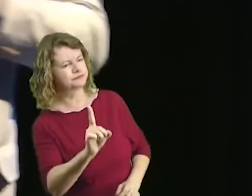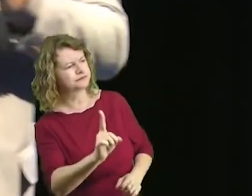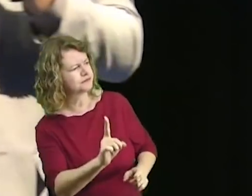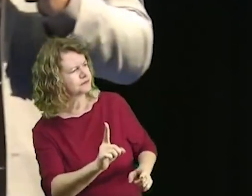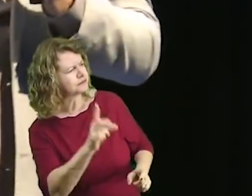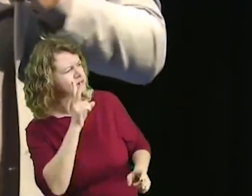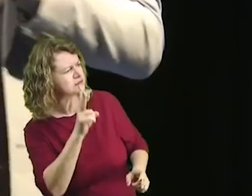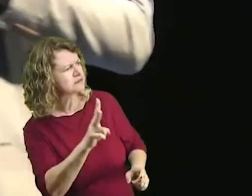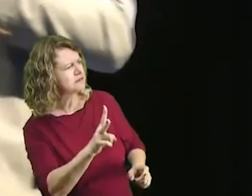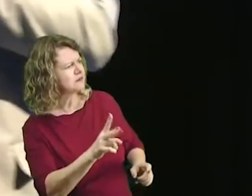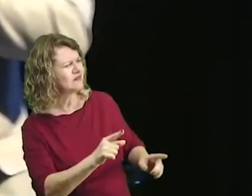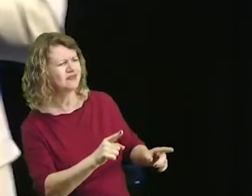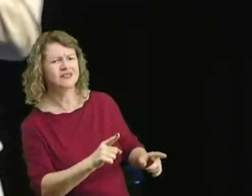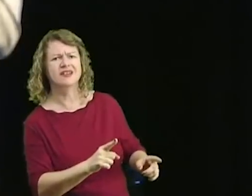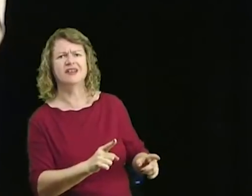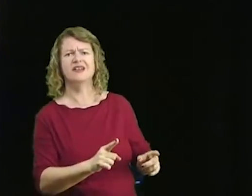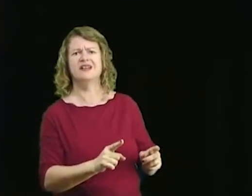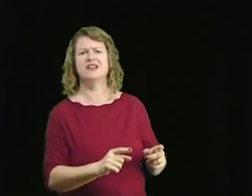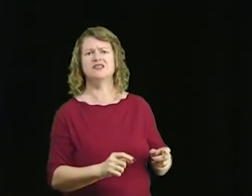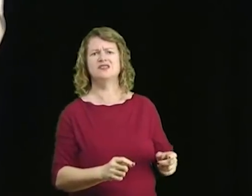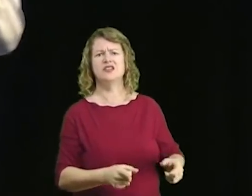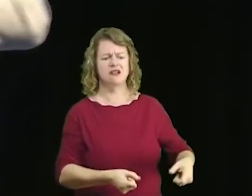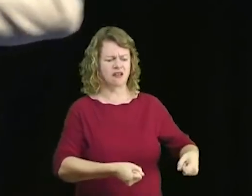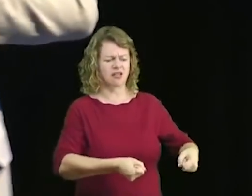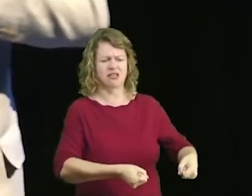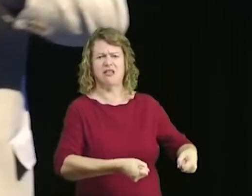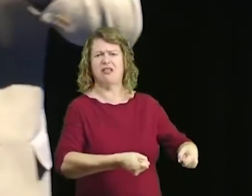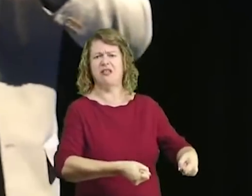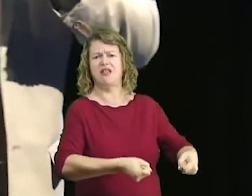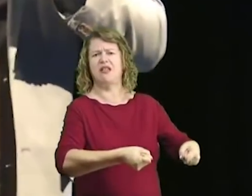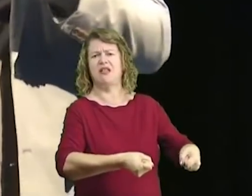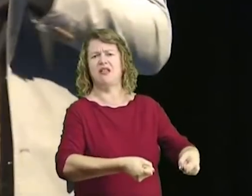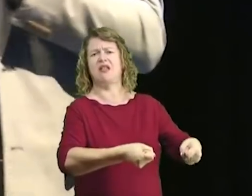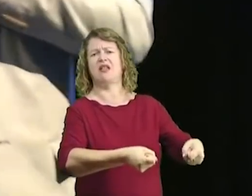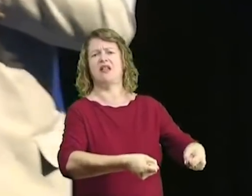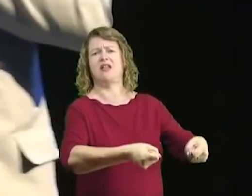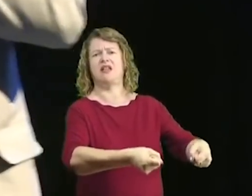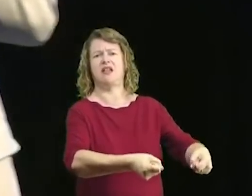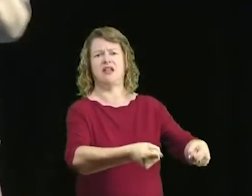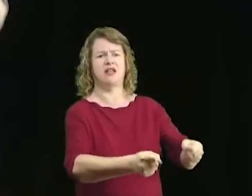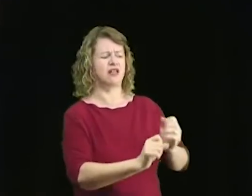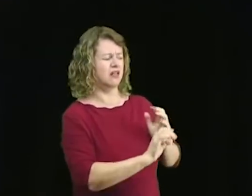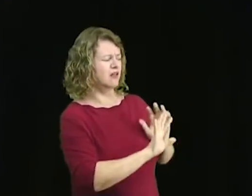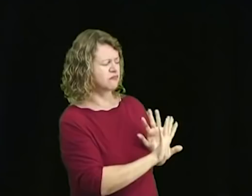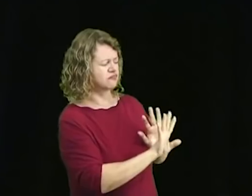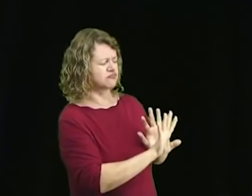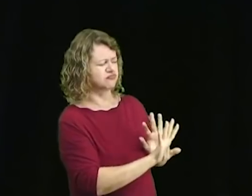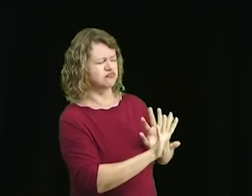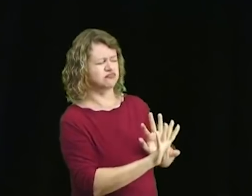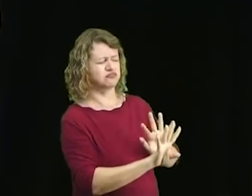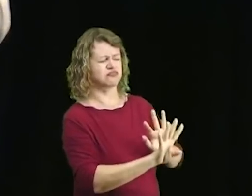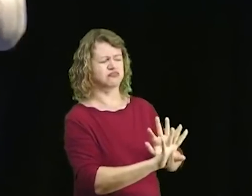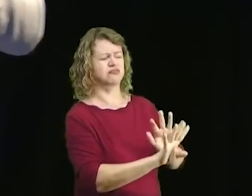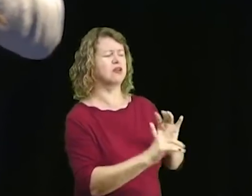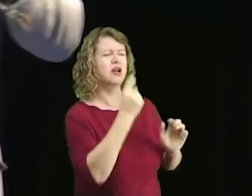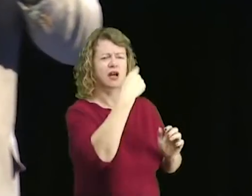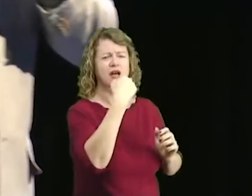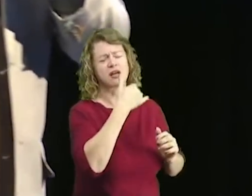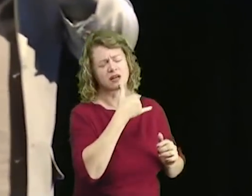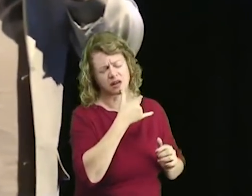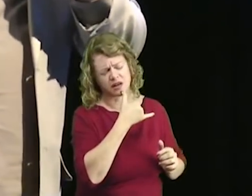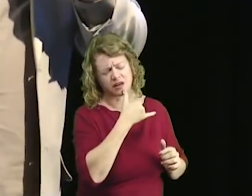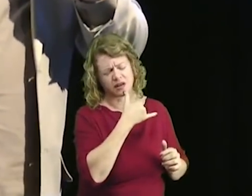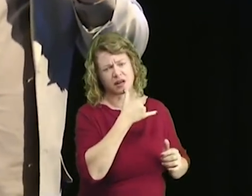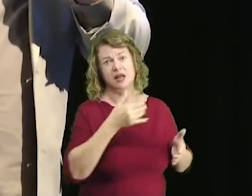para lá o esquife, para lá aquele cortejo fúnebre, olha para o menino e fala assim, a ti te digo, levanta. Aí o